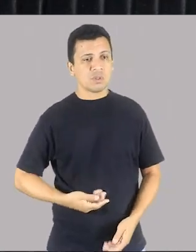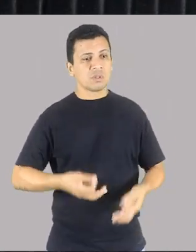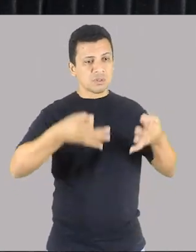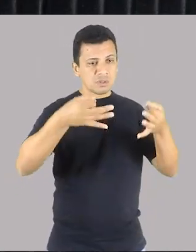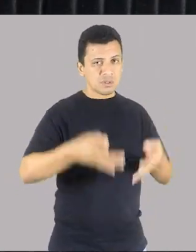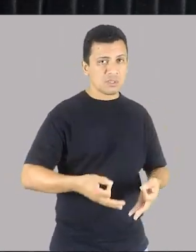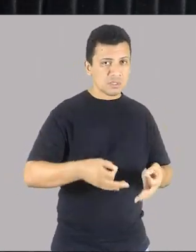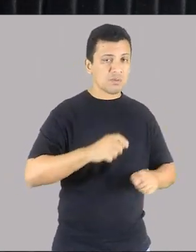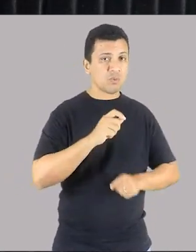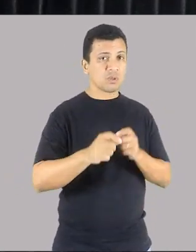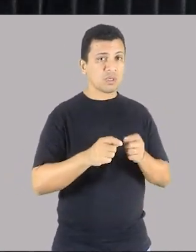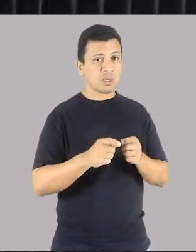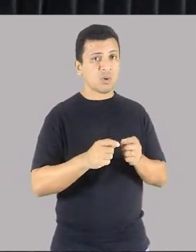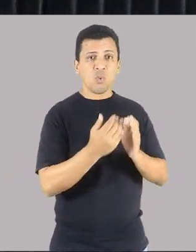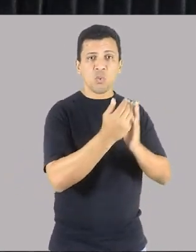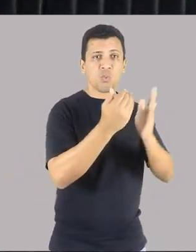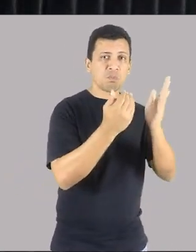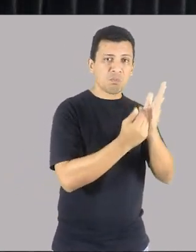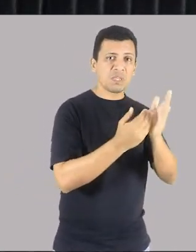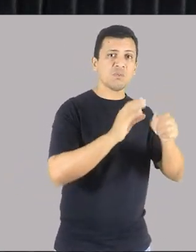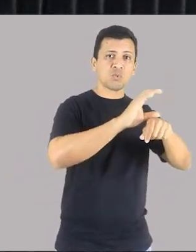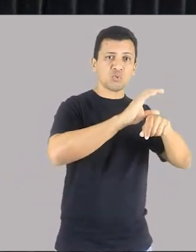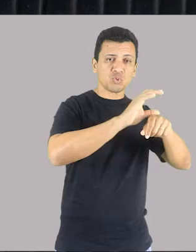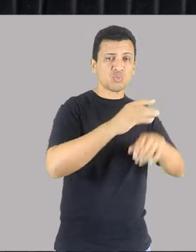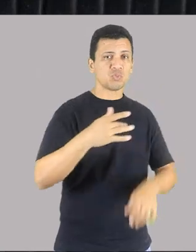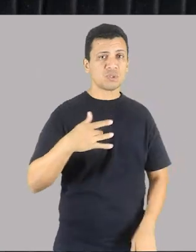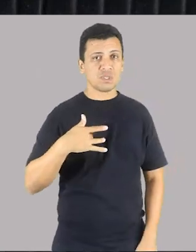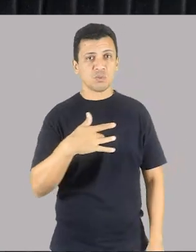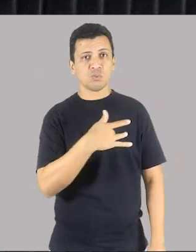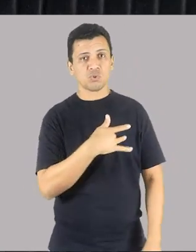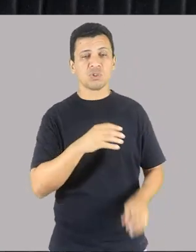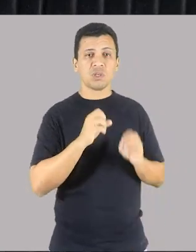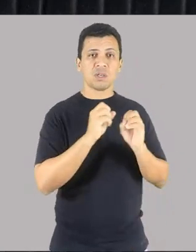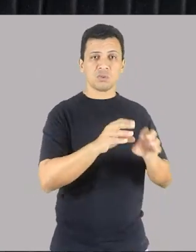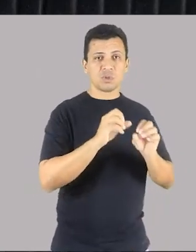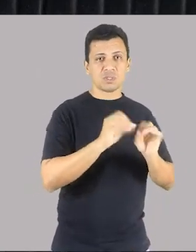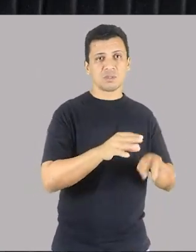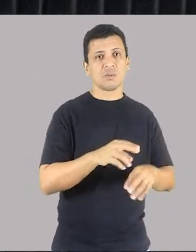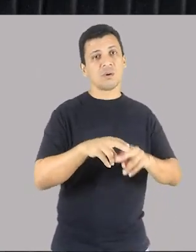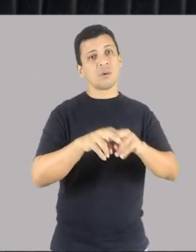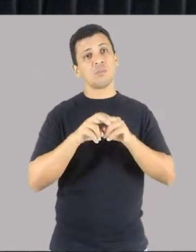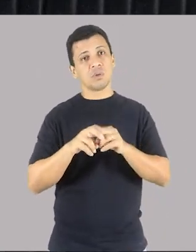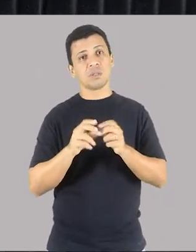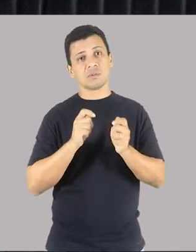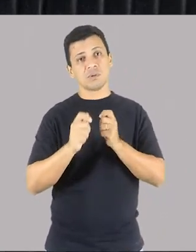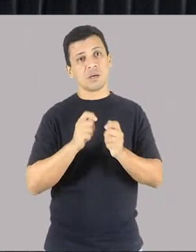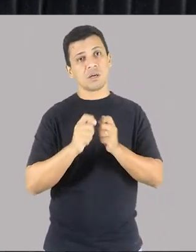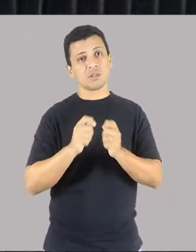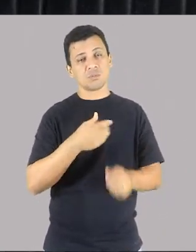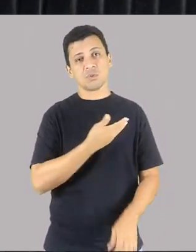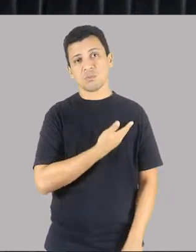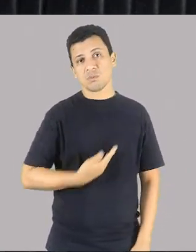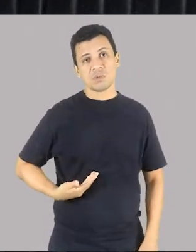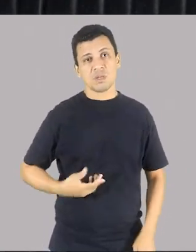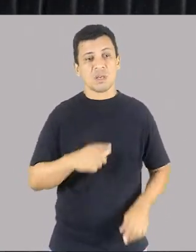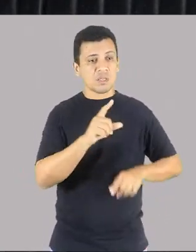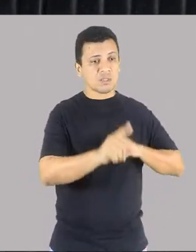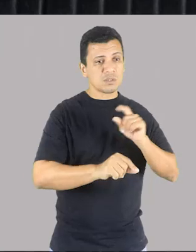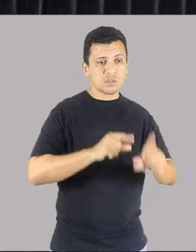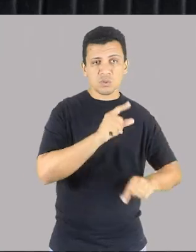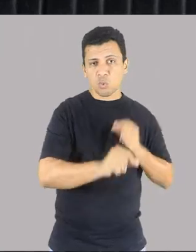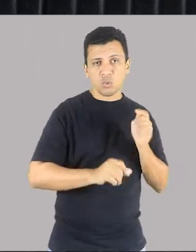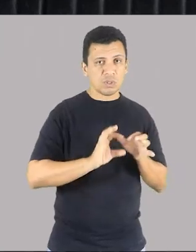público da maneira que lhe convier, diferentemente do particular. Por quê? Porque existem leis que trabalham o